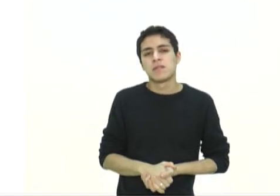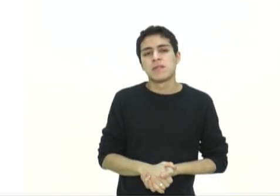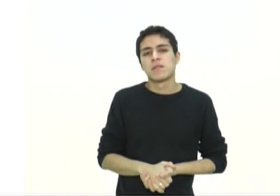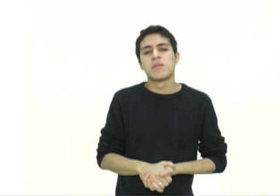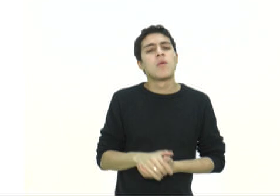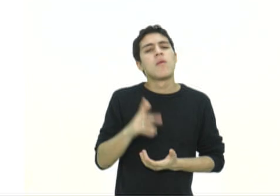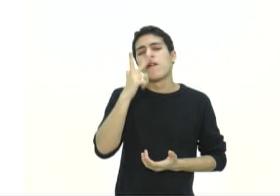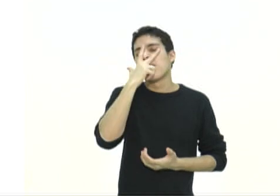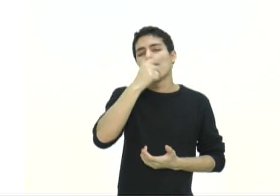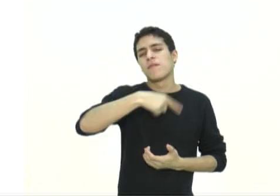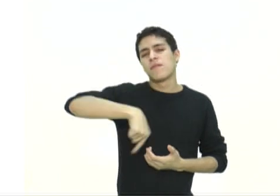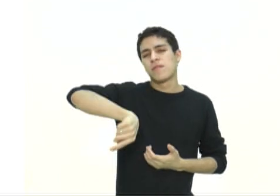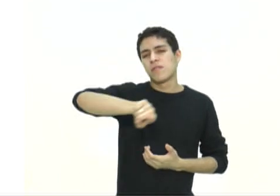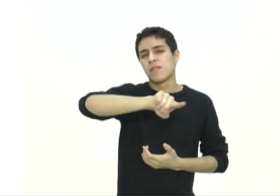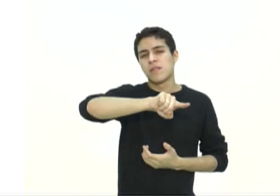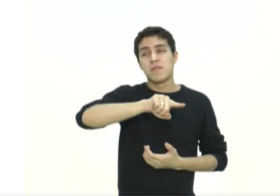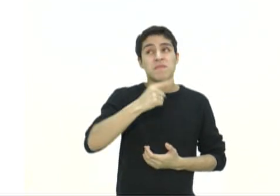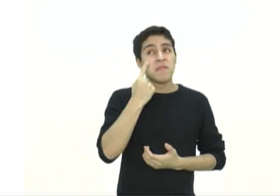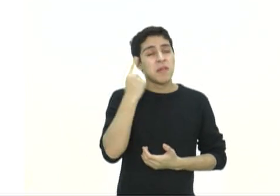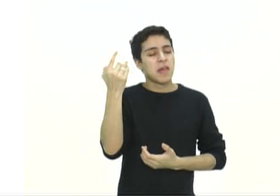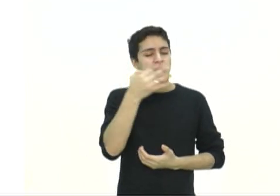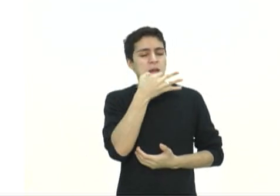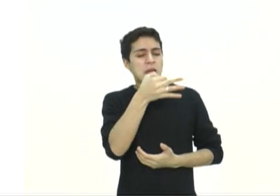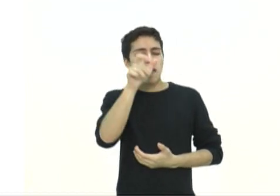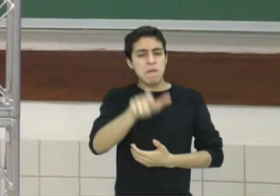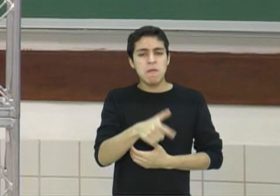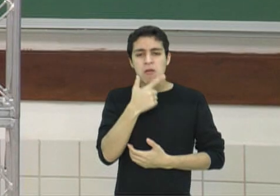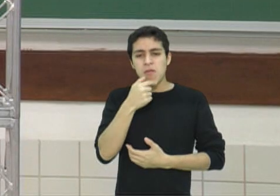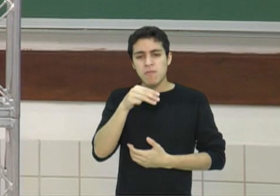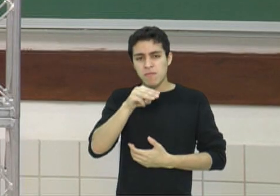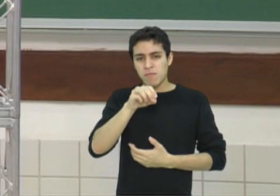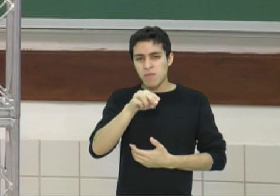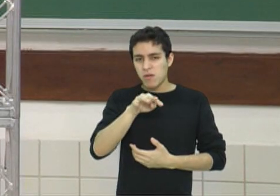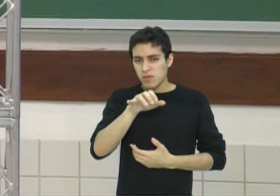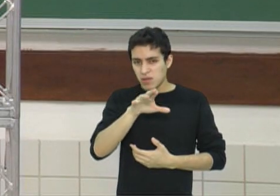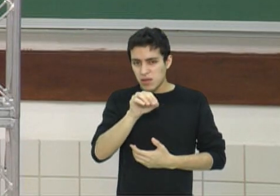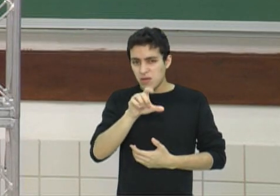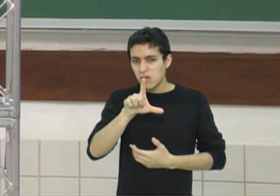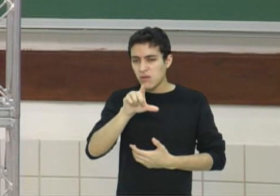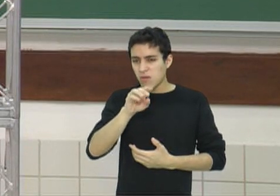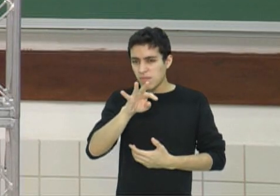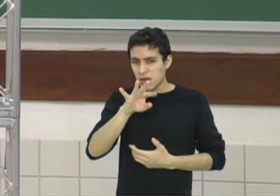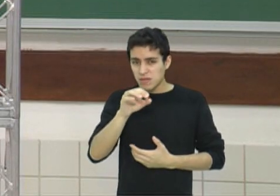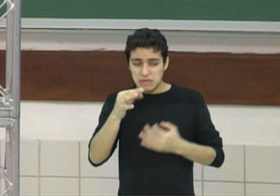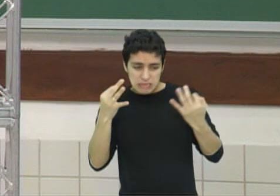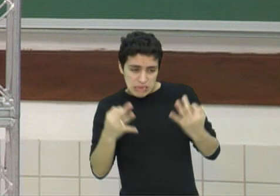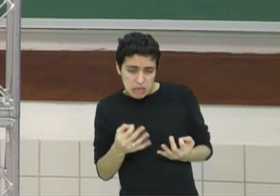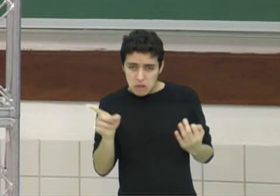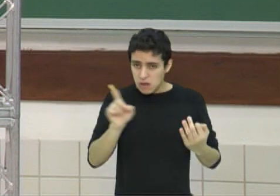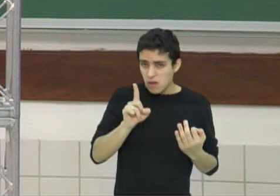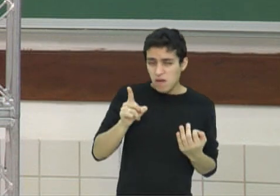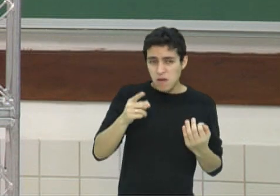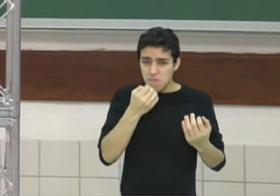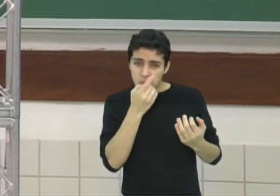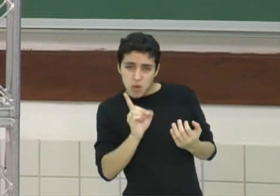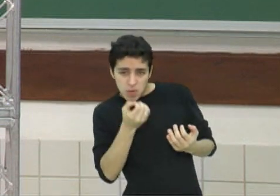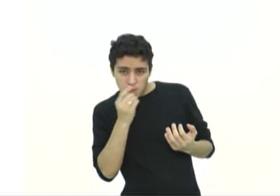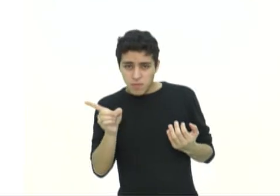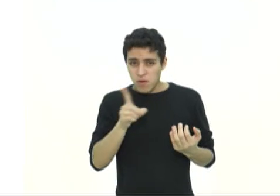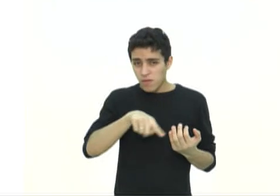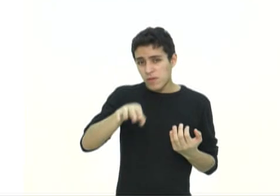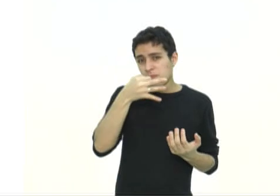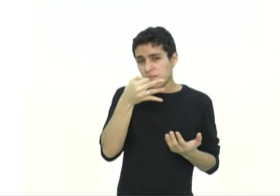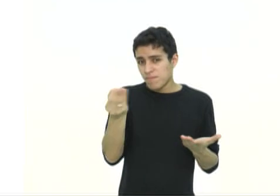O que vocês acham dessa crítica de Monteiro Lobato? É certo ou não? Vale ou não vale? Coloca a opinião de vocês.